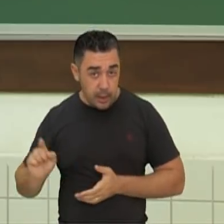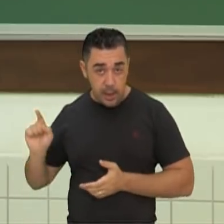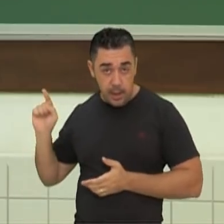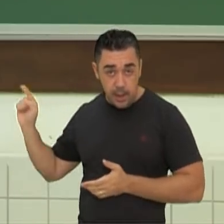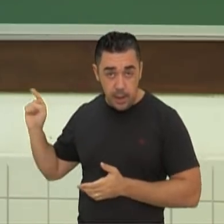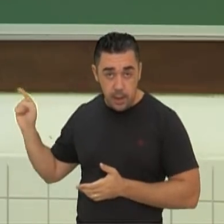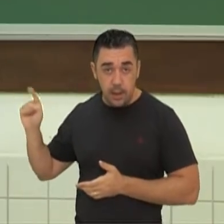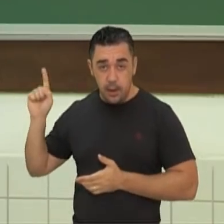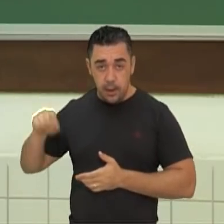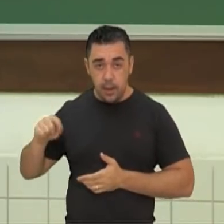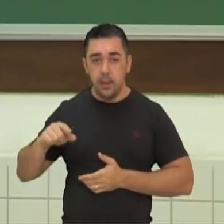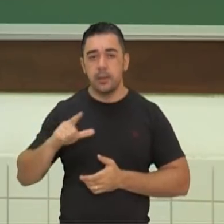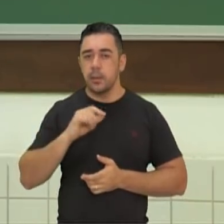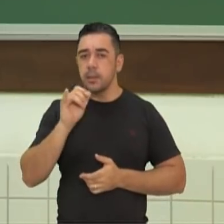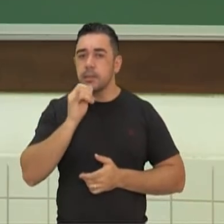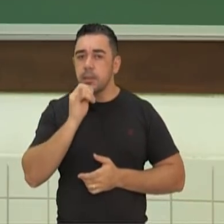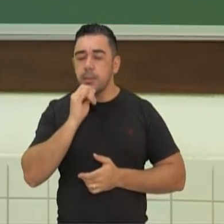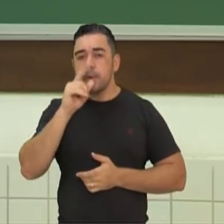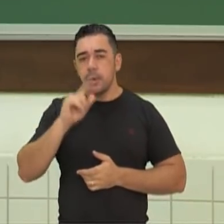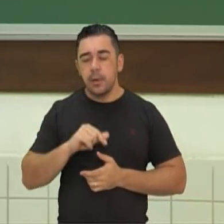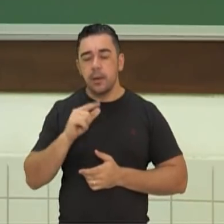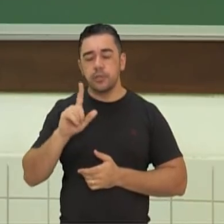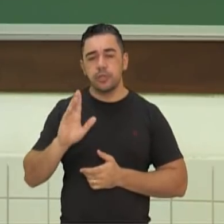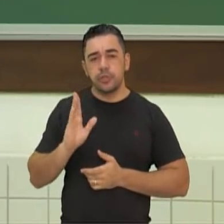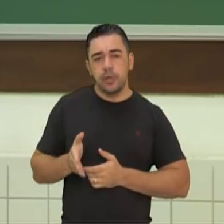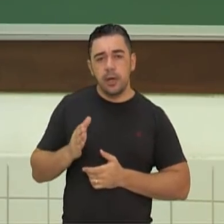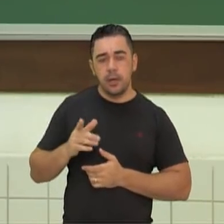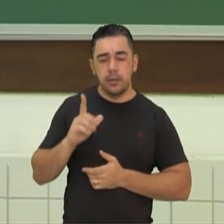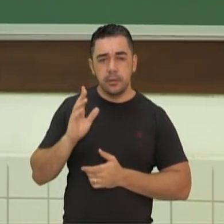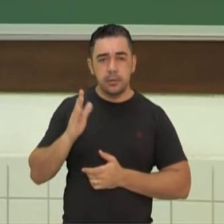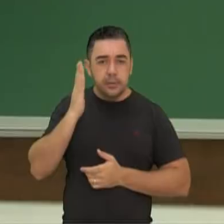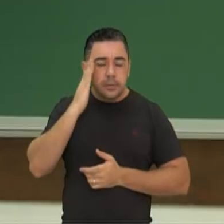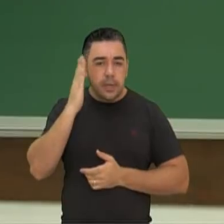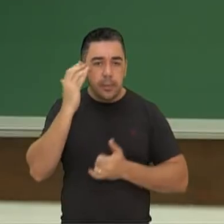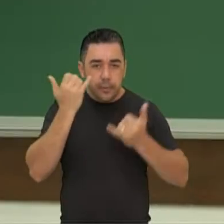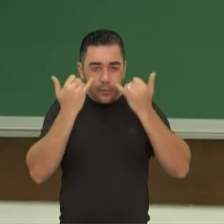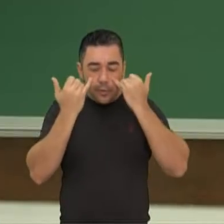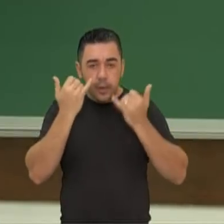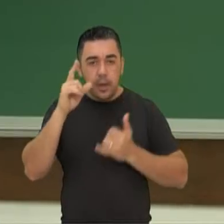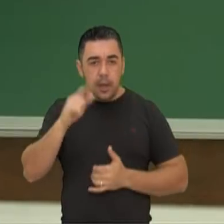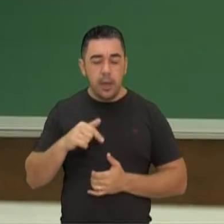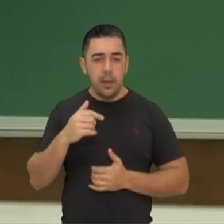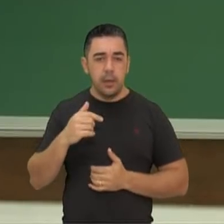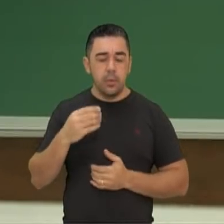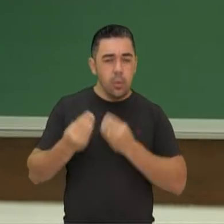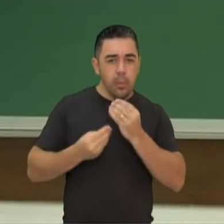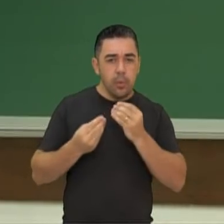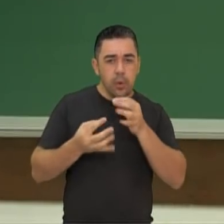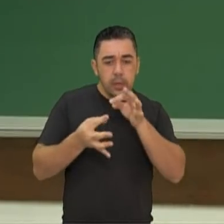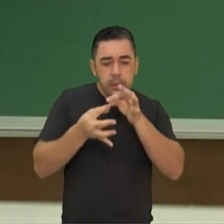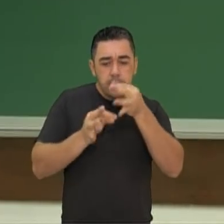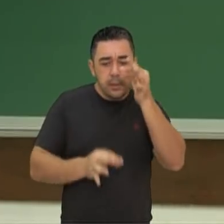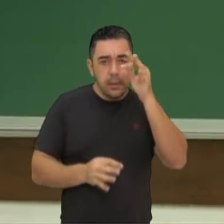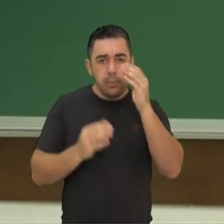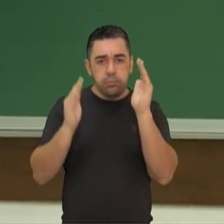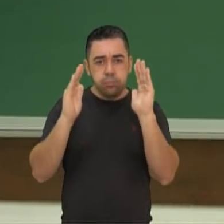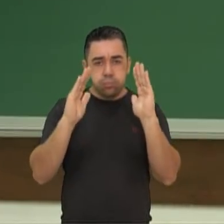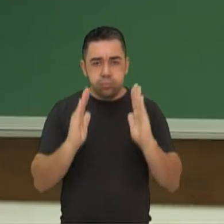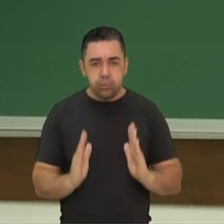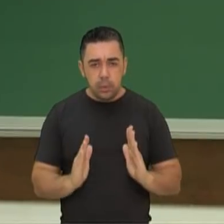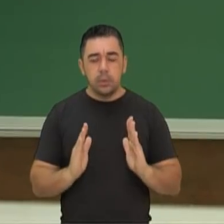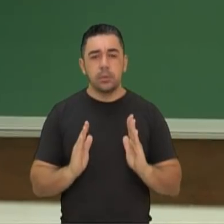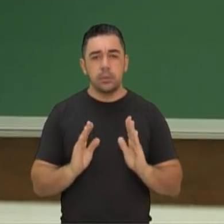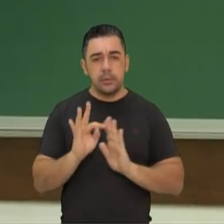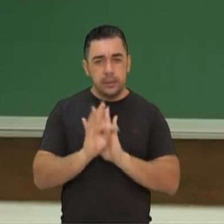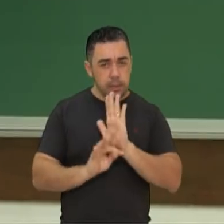corpo da notícia, é a notícia propriamente dita, tá bom? Quando eu falo corpo da notícia, eu estou me referindo à notícia em